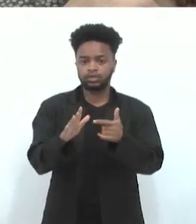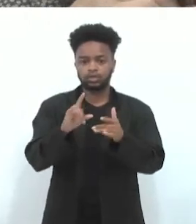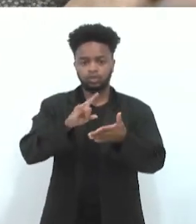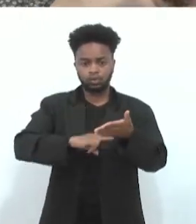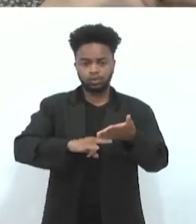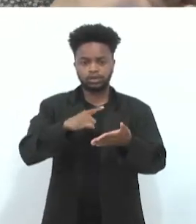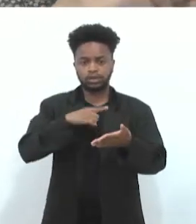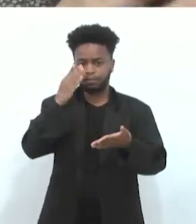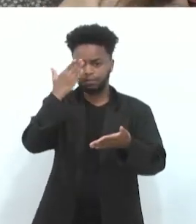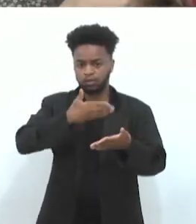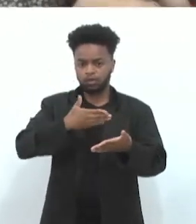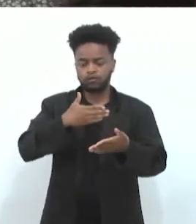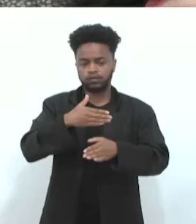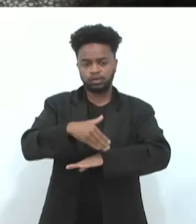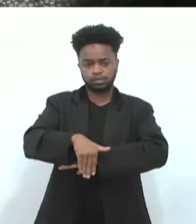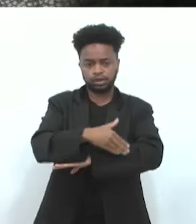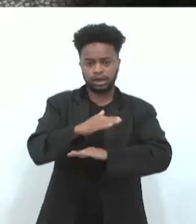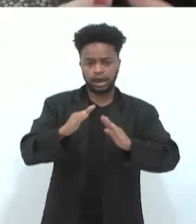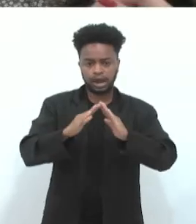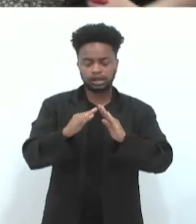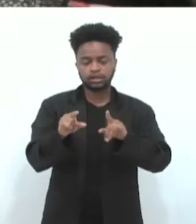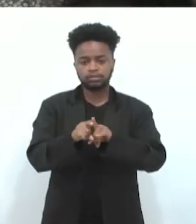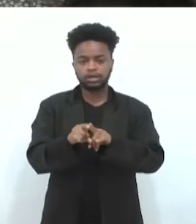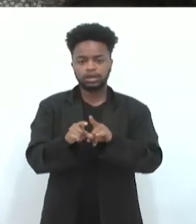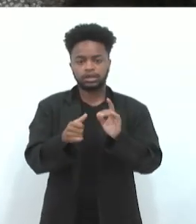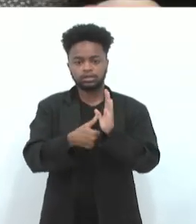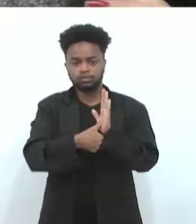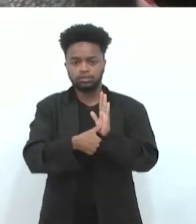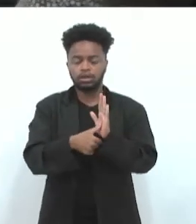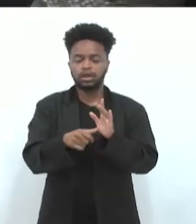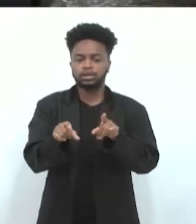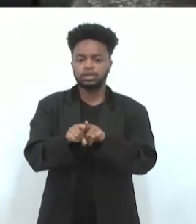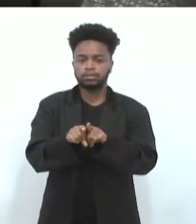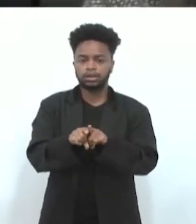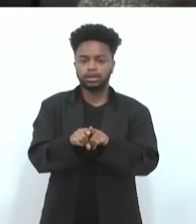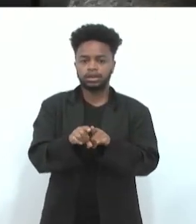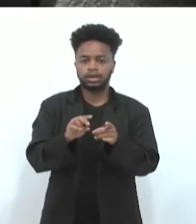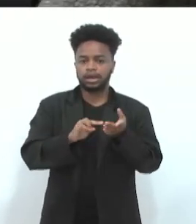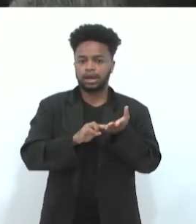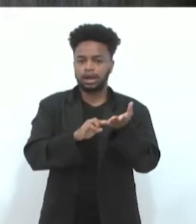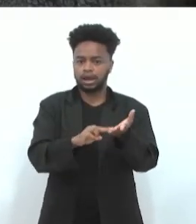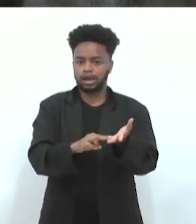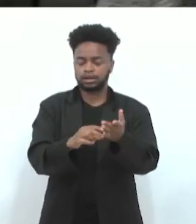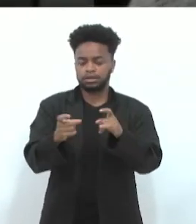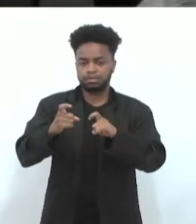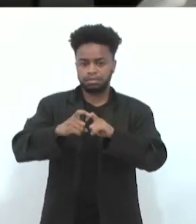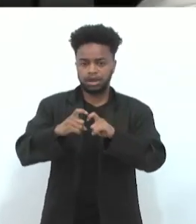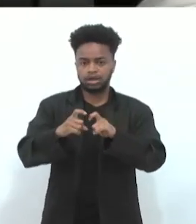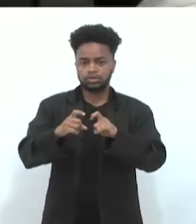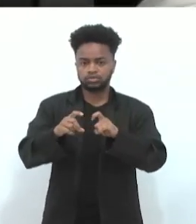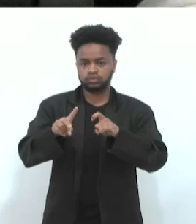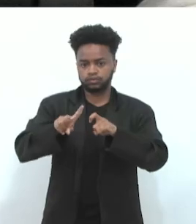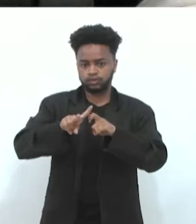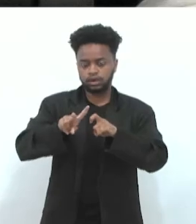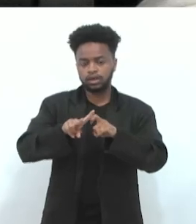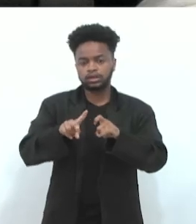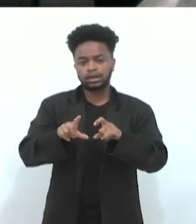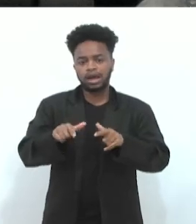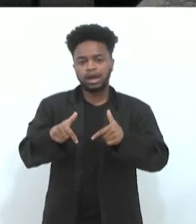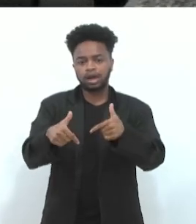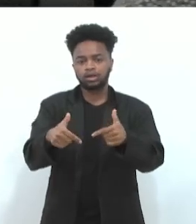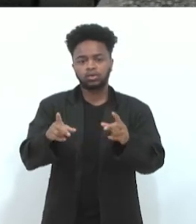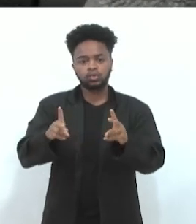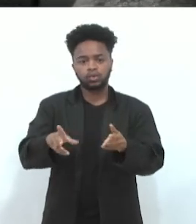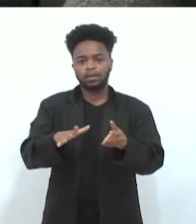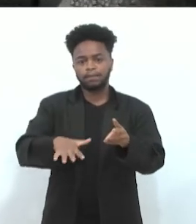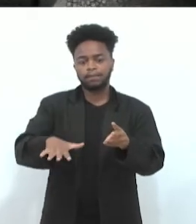comprovante de residência, documento de identidade com foto, carta de recomendação subscrita por médico veterinário atuante na mesma região do tutor